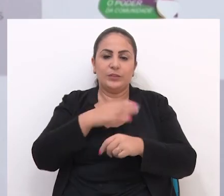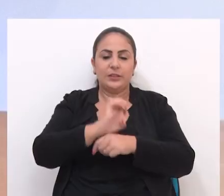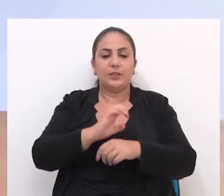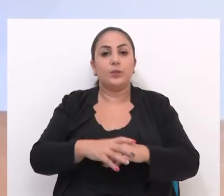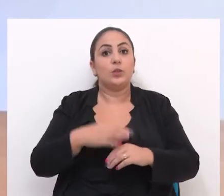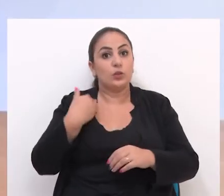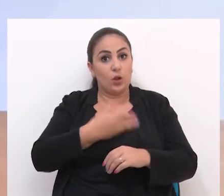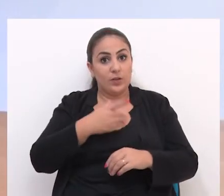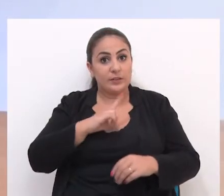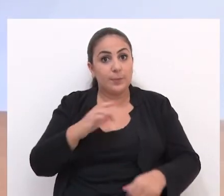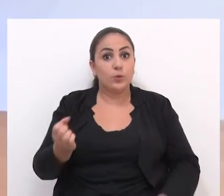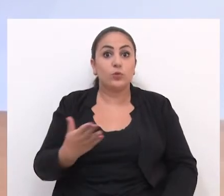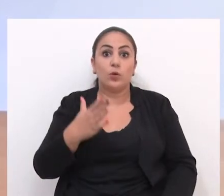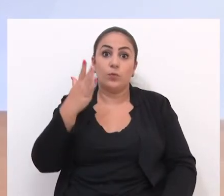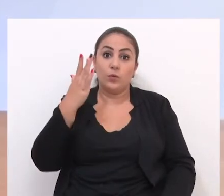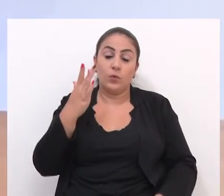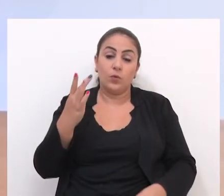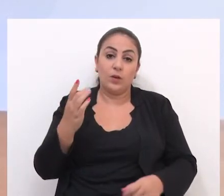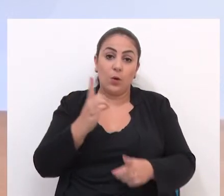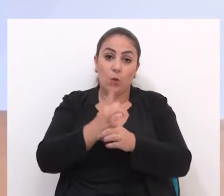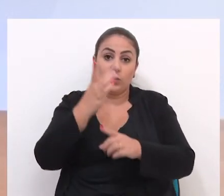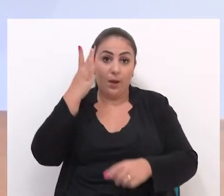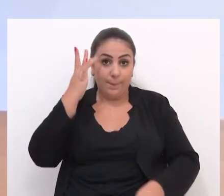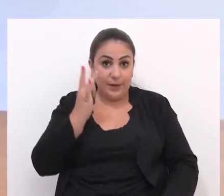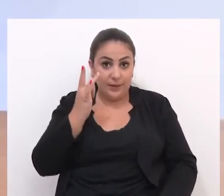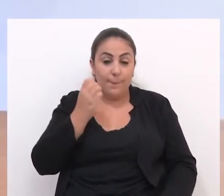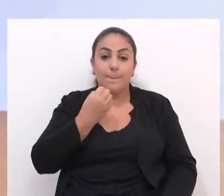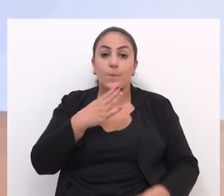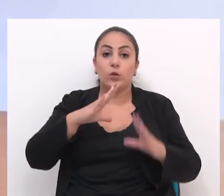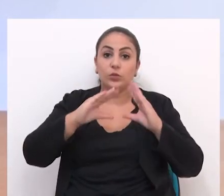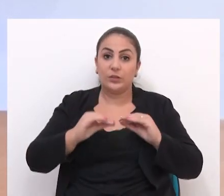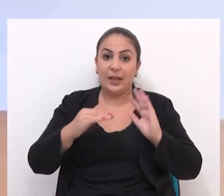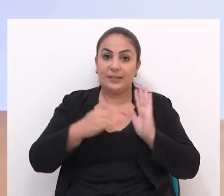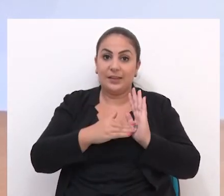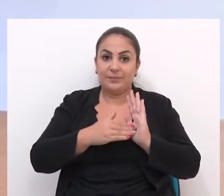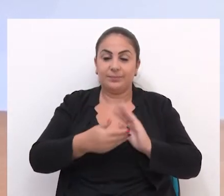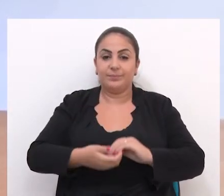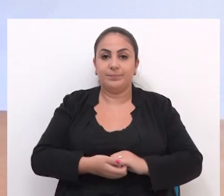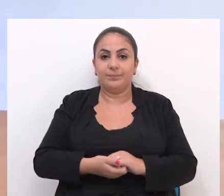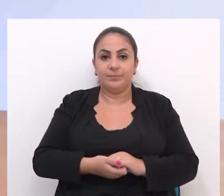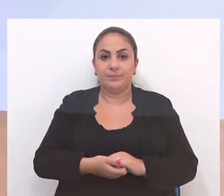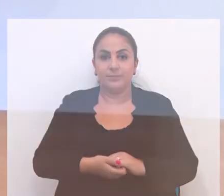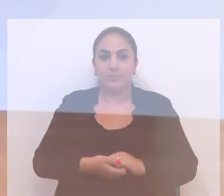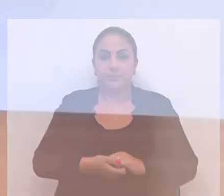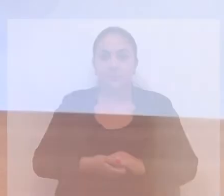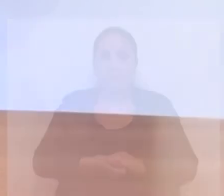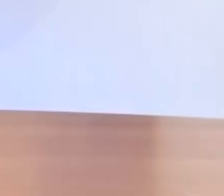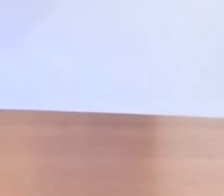estado. Nós temos um novo encontro amanhã. Uma boa noite e até lá!